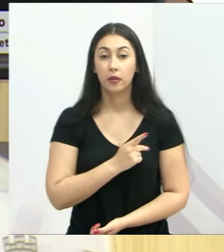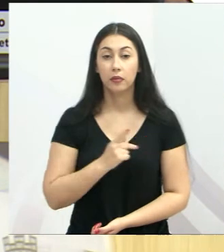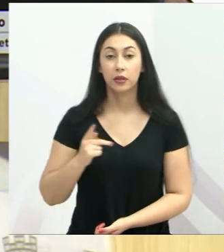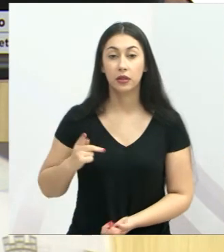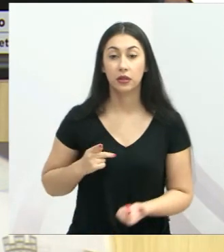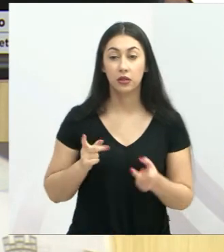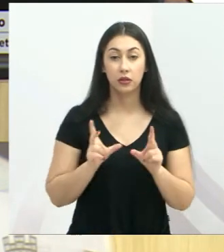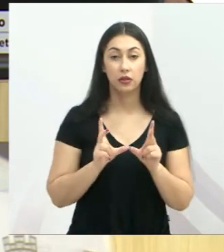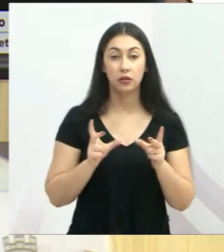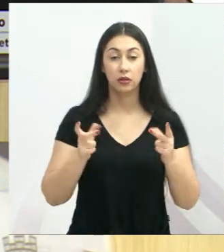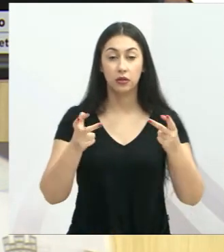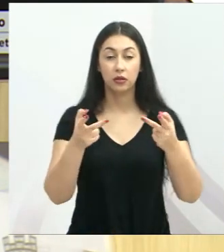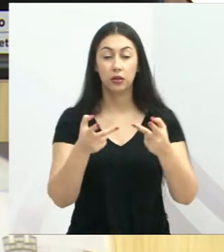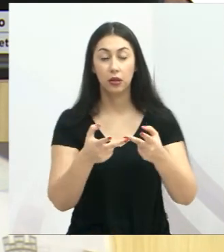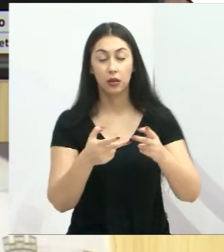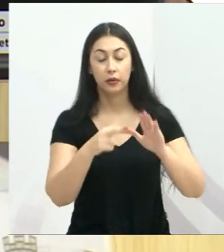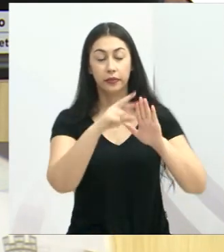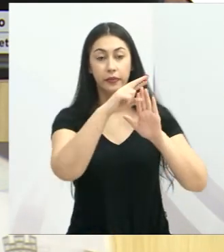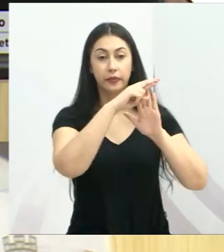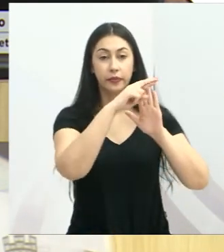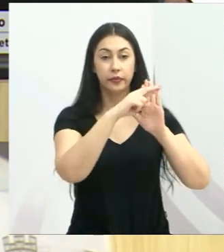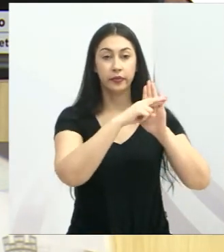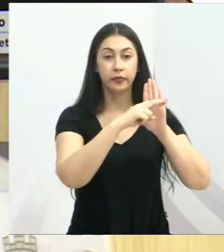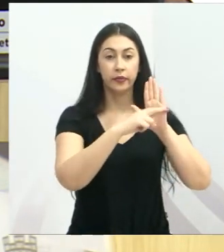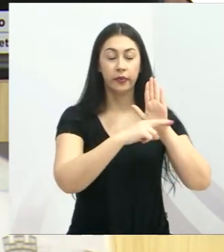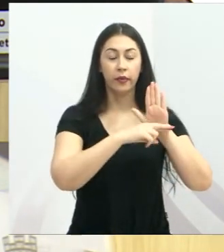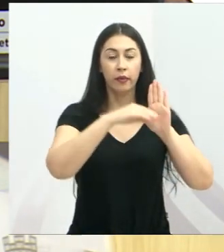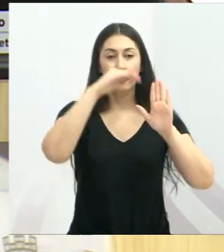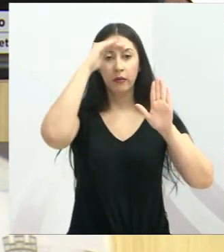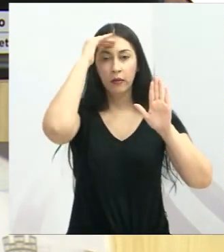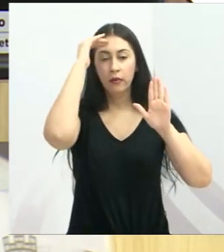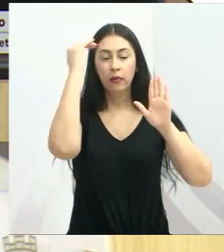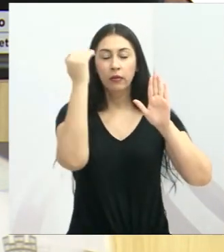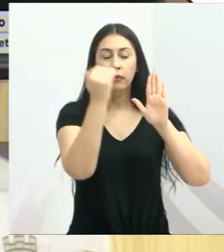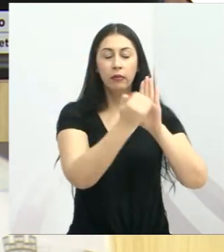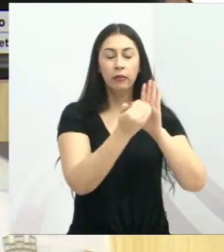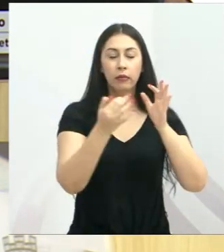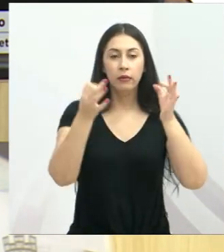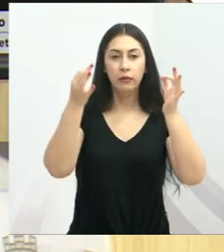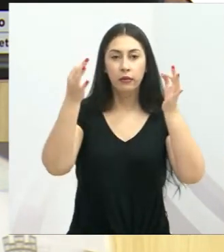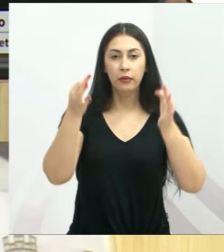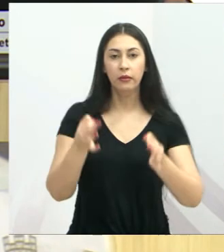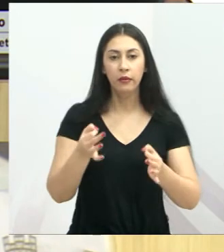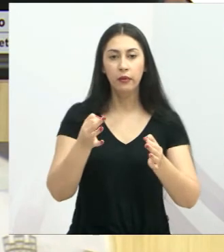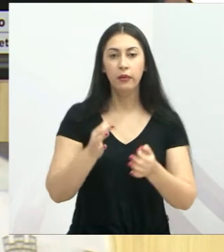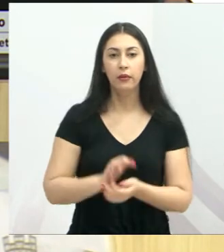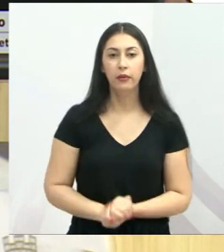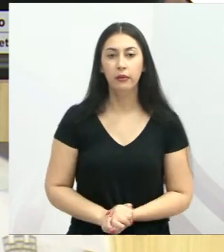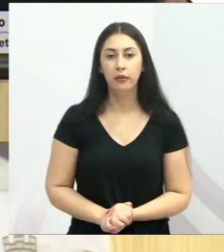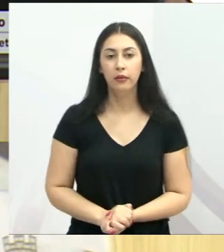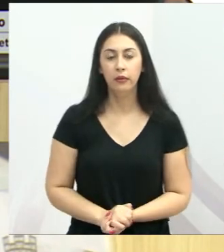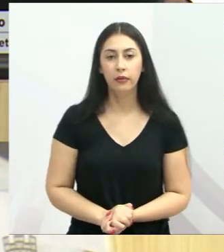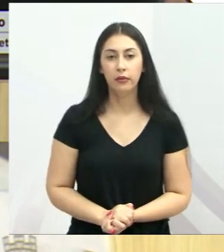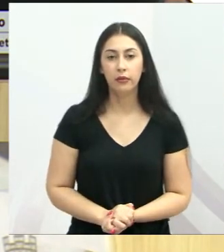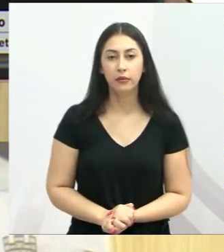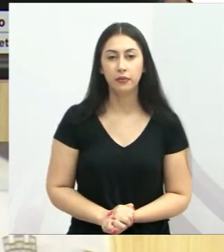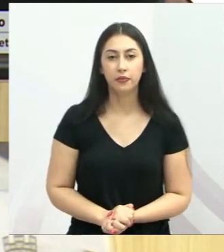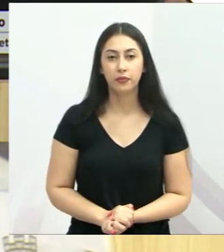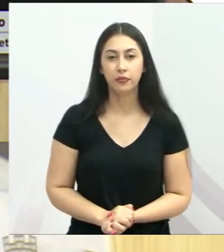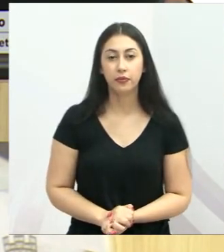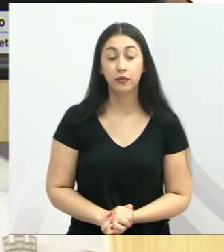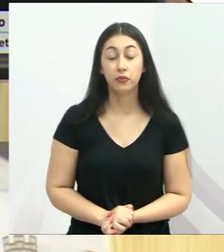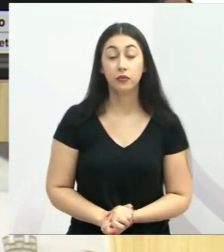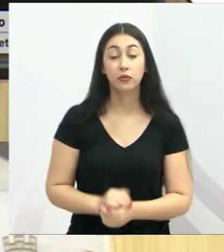desta casa, ouvido e aprovado pelo egrégio plenário, cumpridas as formalidades regimentais,